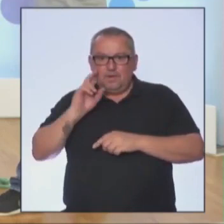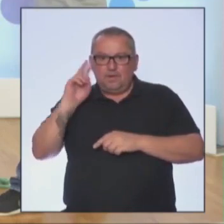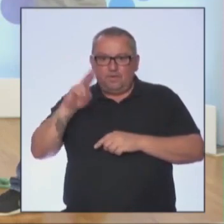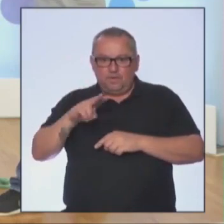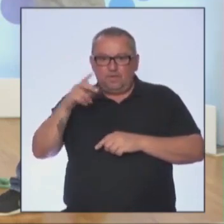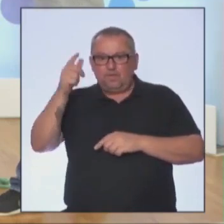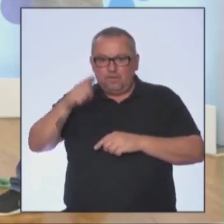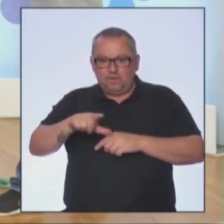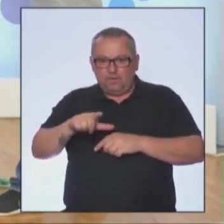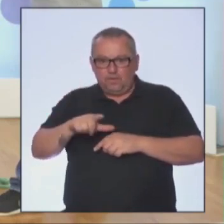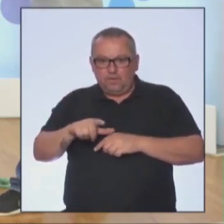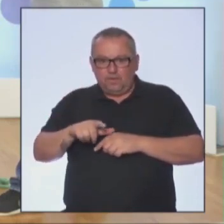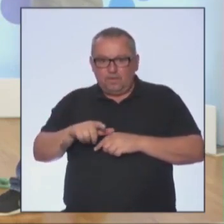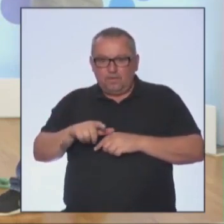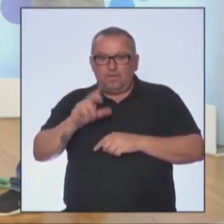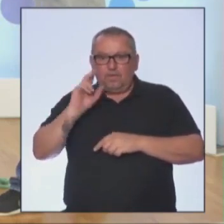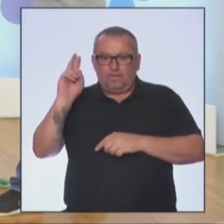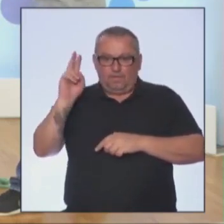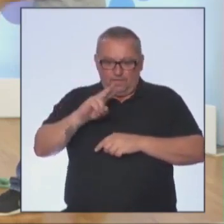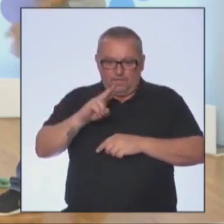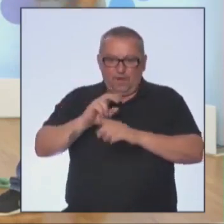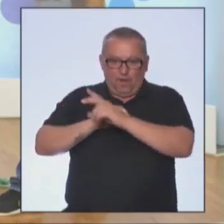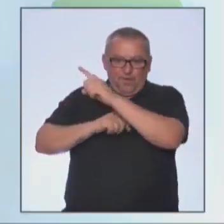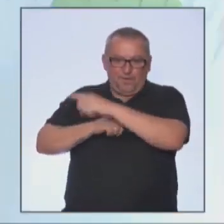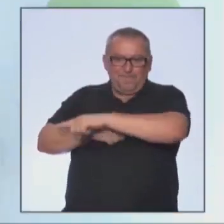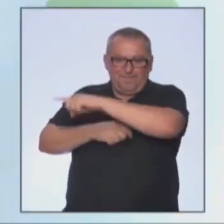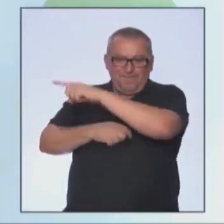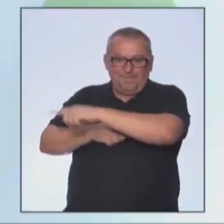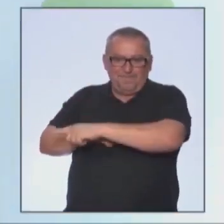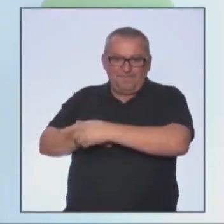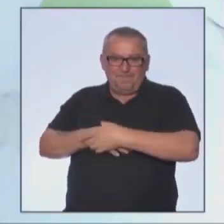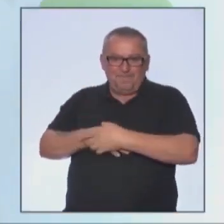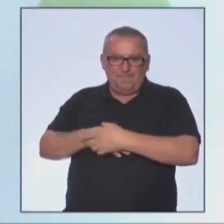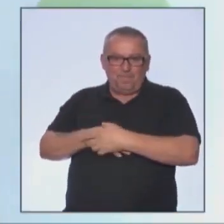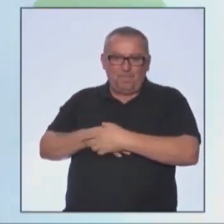Vamos fazer de novo para você ver. Fica mais bonito. Isso é uma onda.